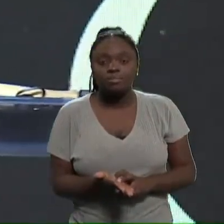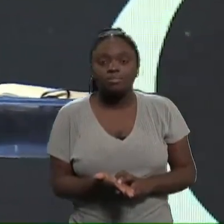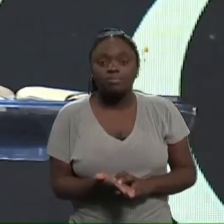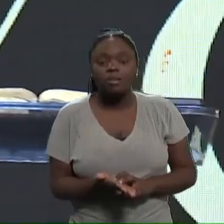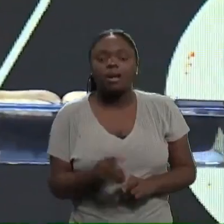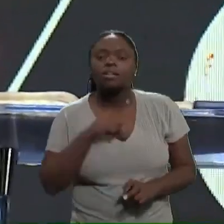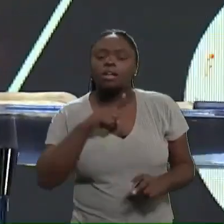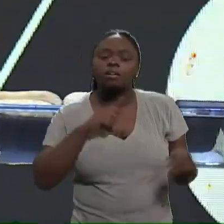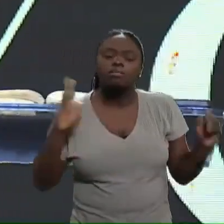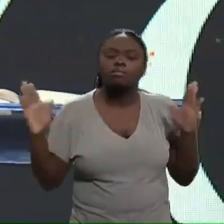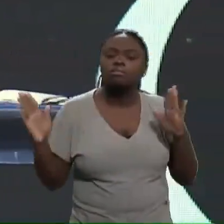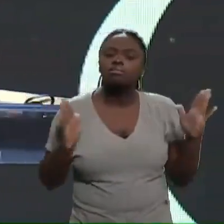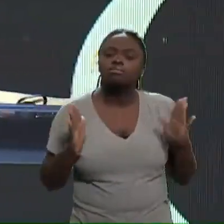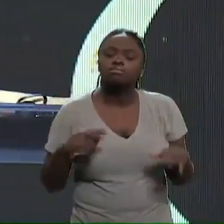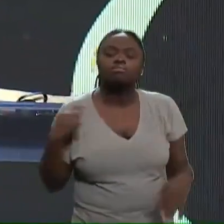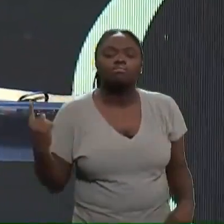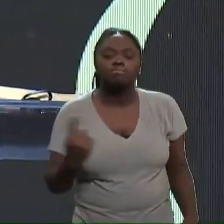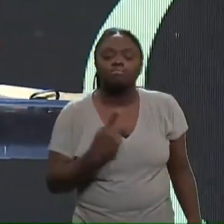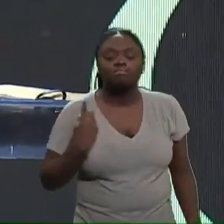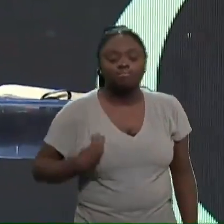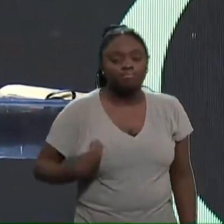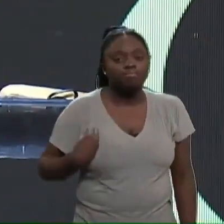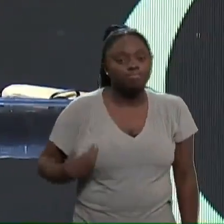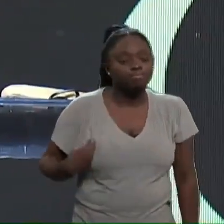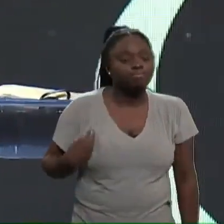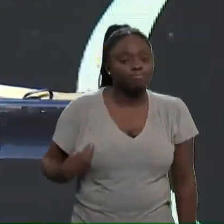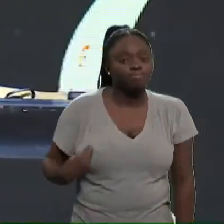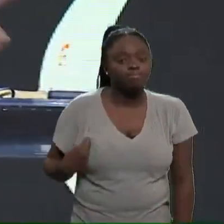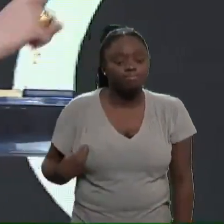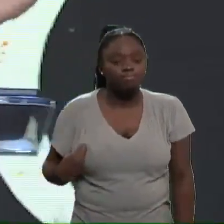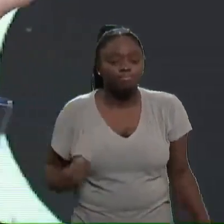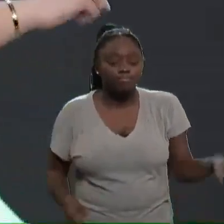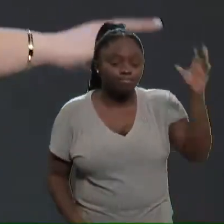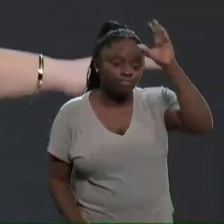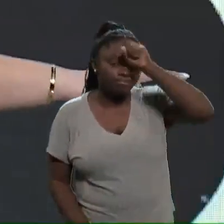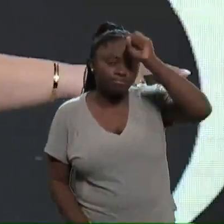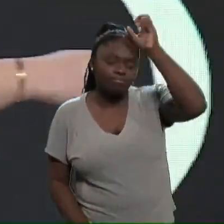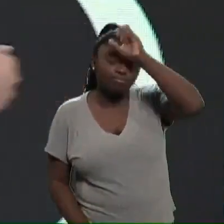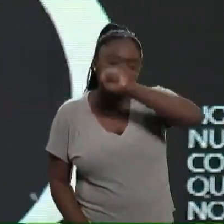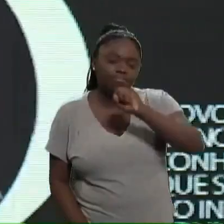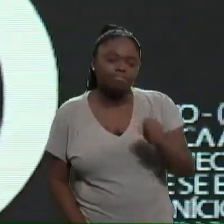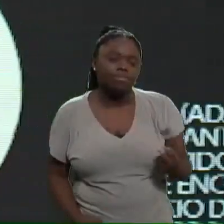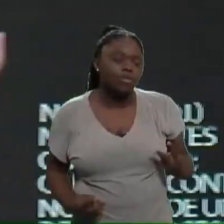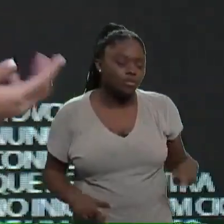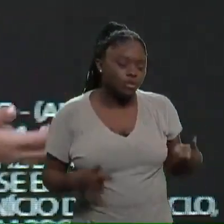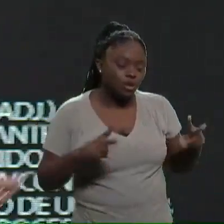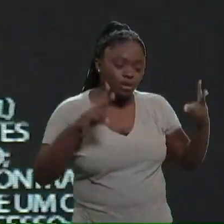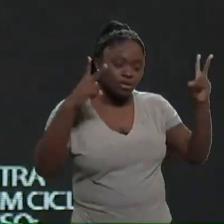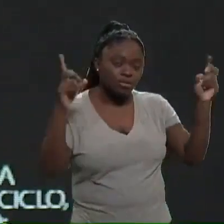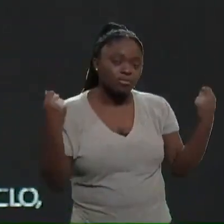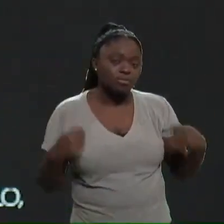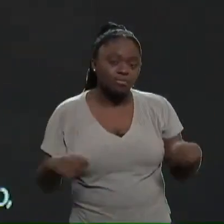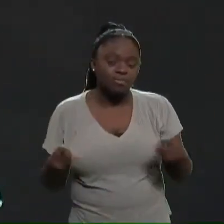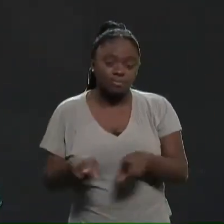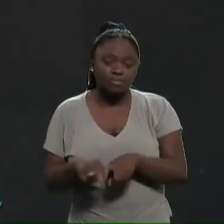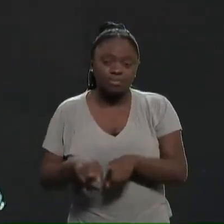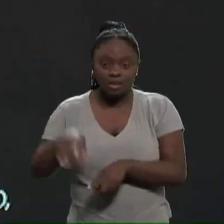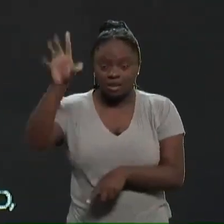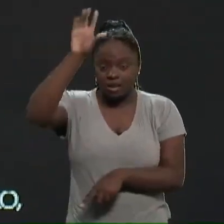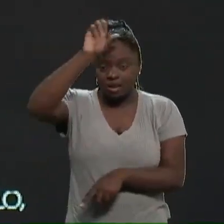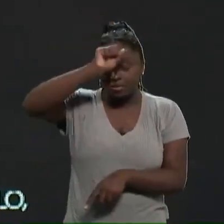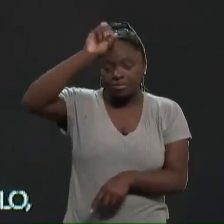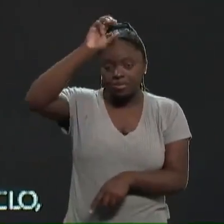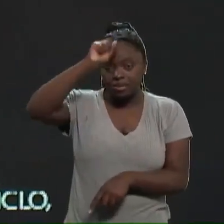Existem momentos na nossa vida que mais do que aprender a lidar com o sucesso, nós temos que aprender a lidar com os fracassos.